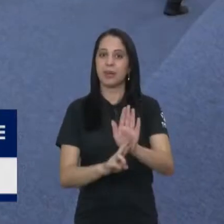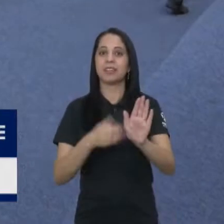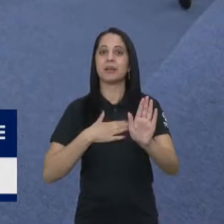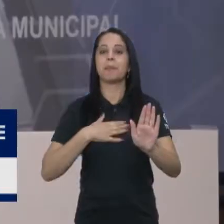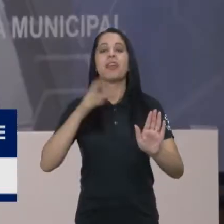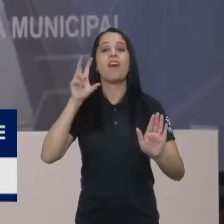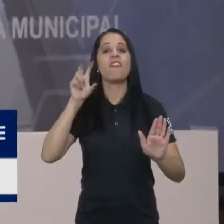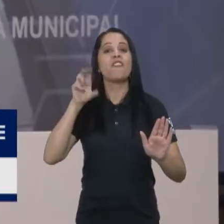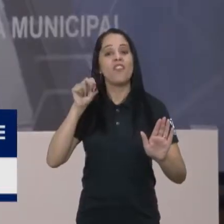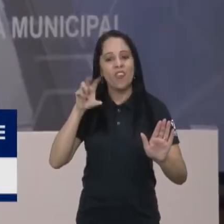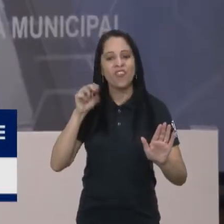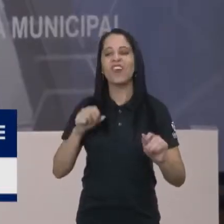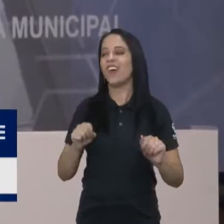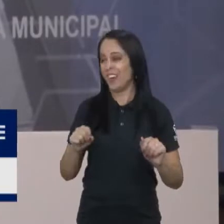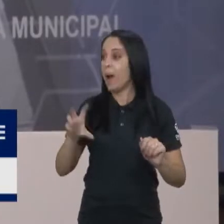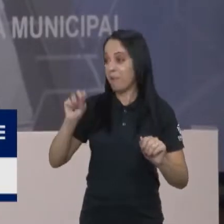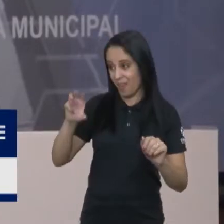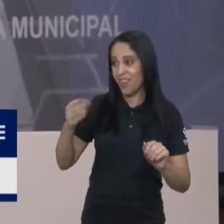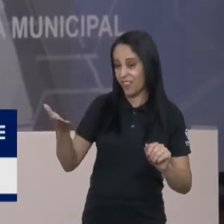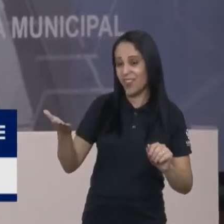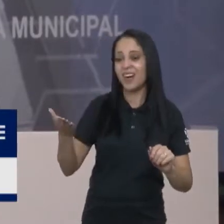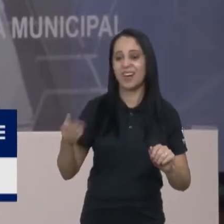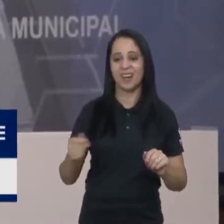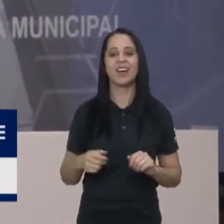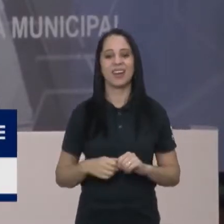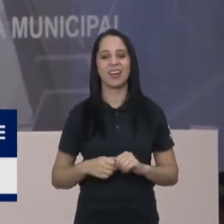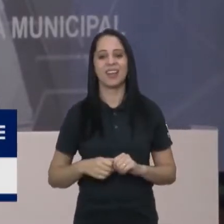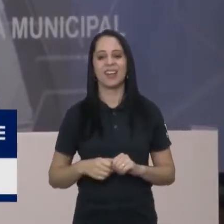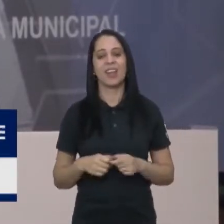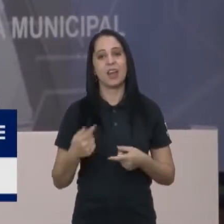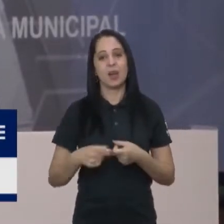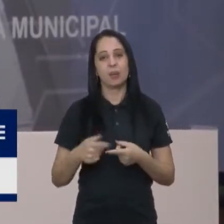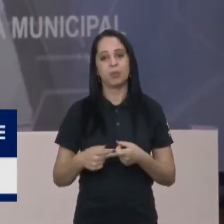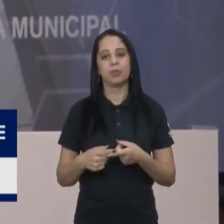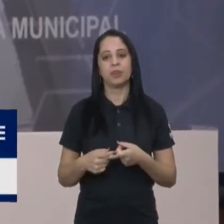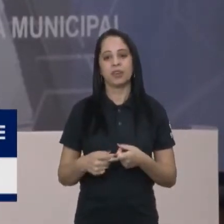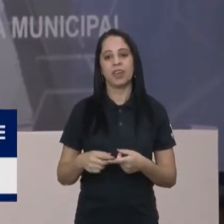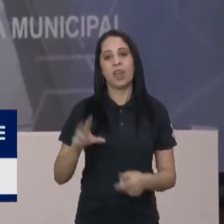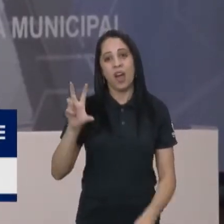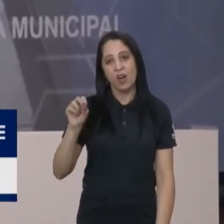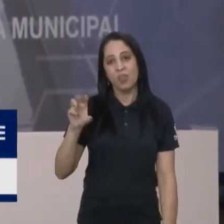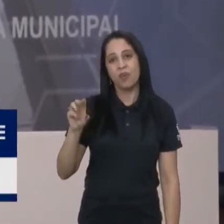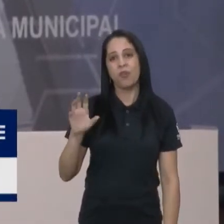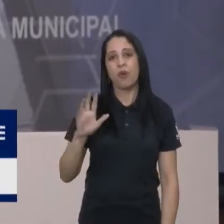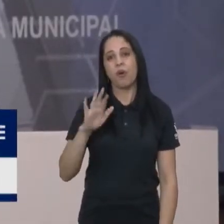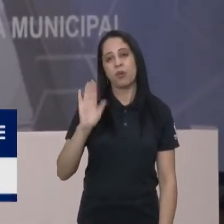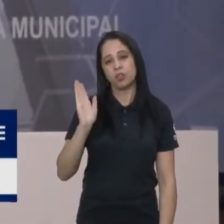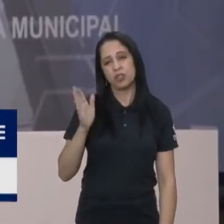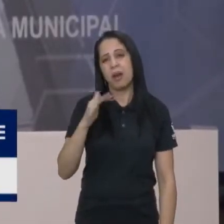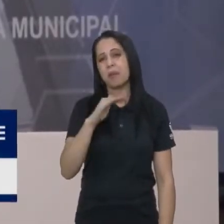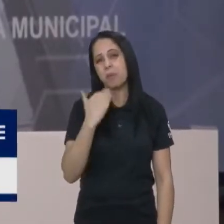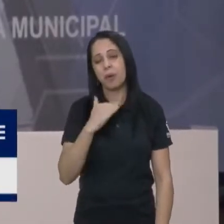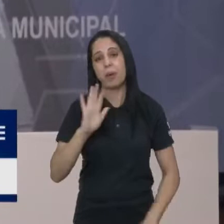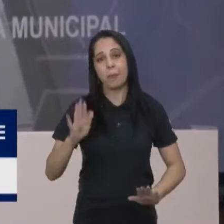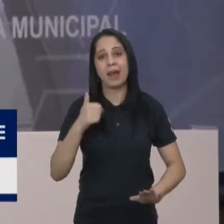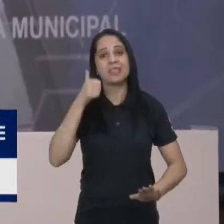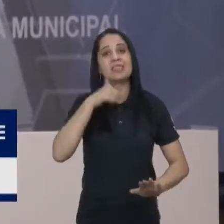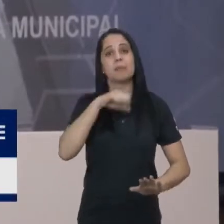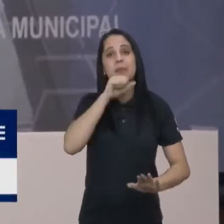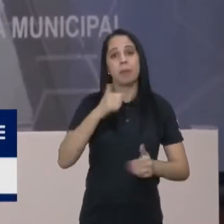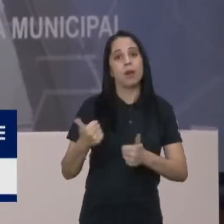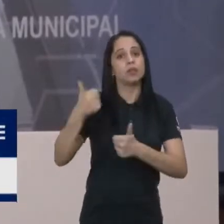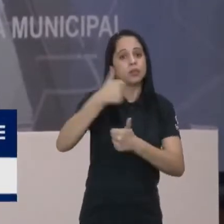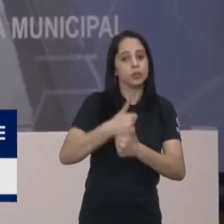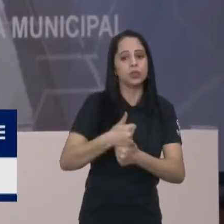doutor Ricardo? A minha avó, a senhora Terezinha não está mais aqui com a gente, mas a minha mãe representando a minha avó, né? Minha